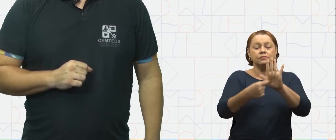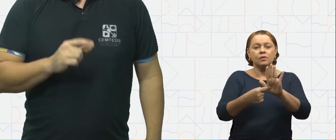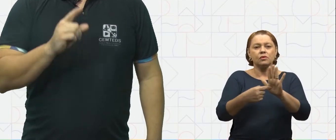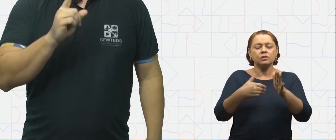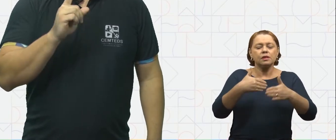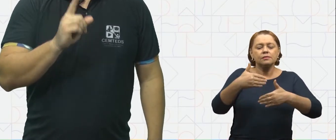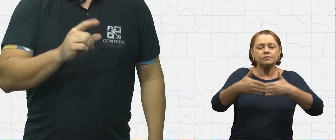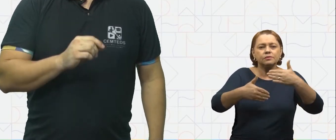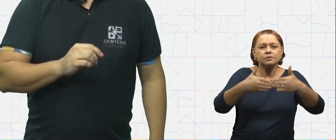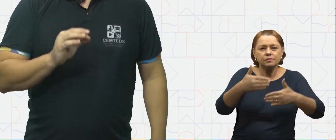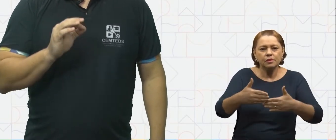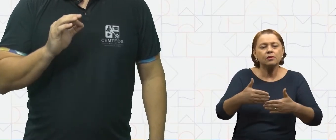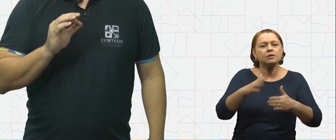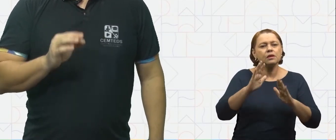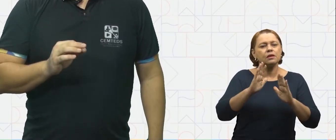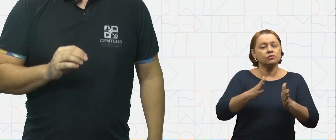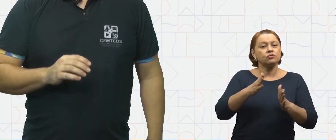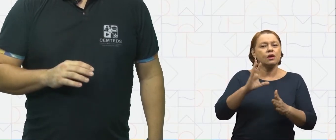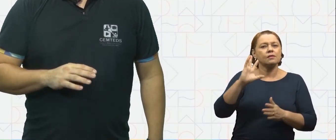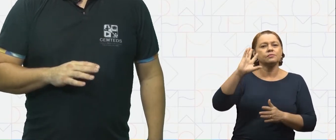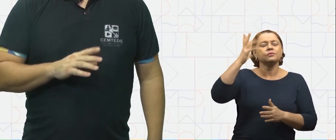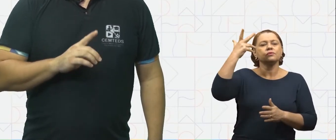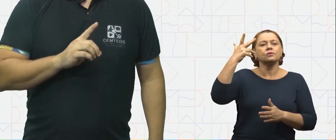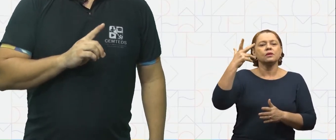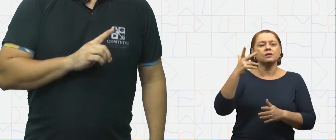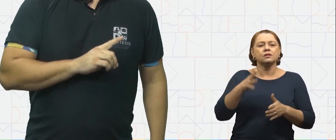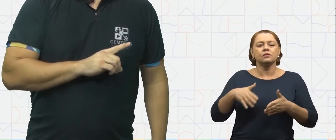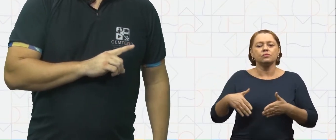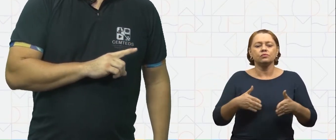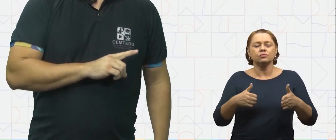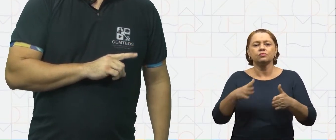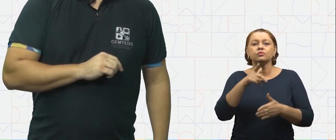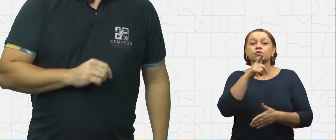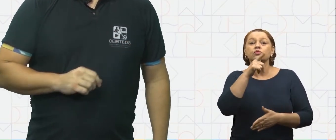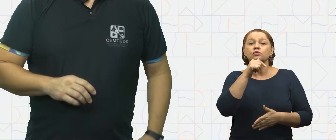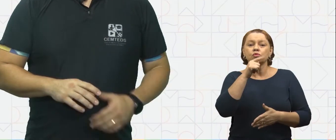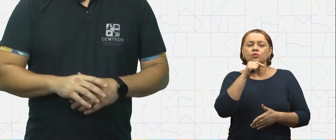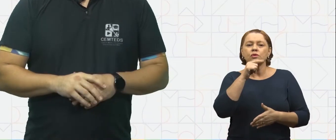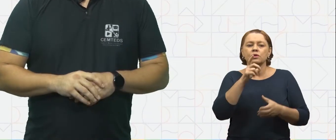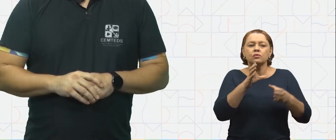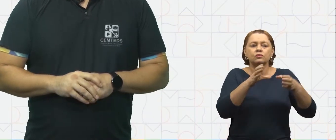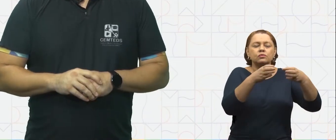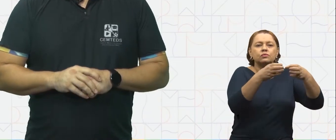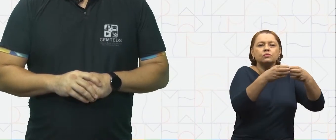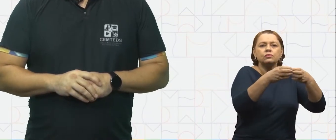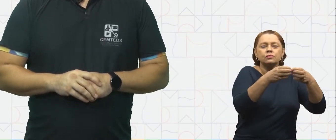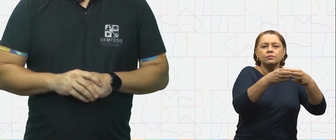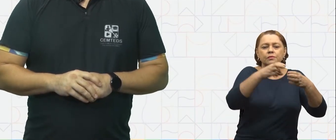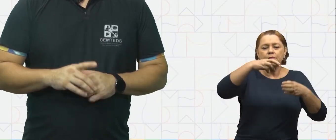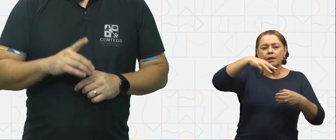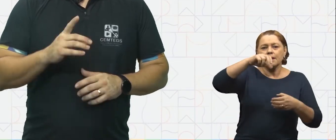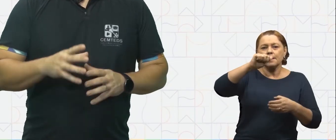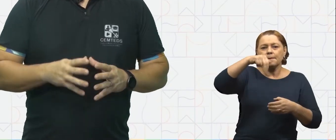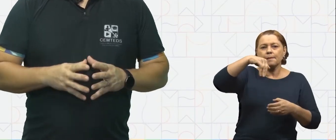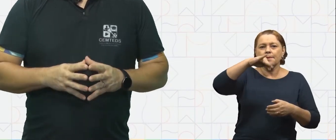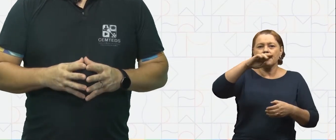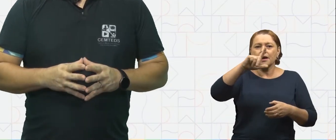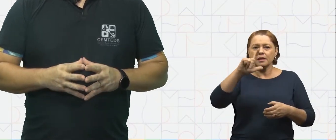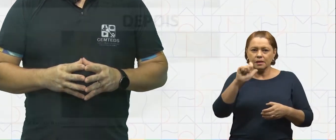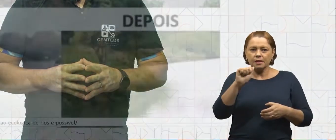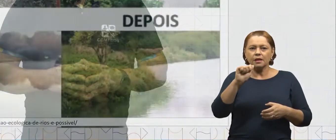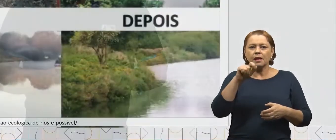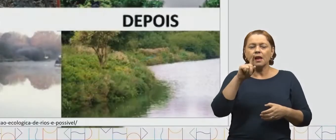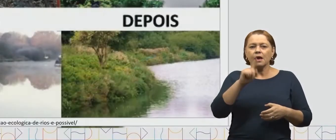processo. Aconteceu no Rio Paco, em uma comunidade localizada na cidade de Manila, capital das